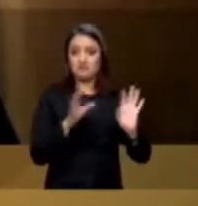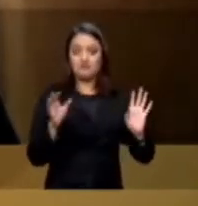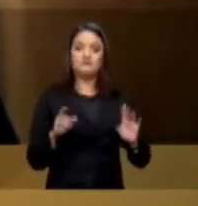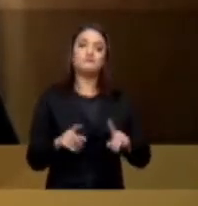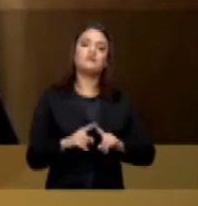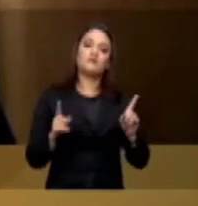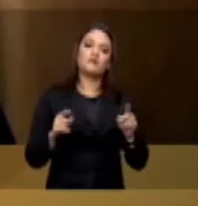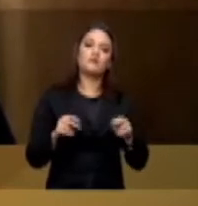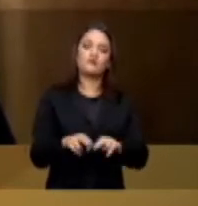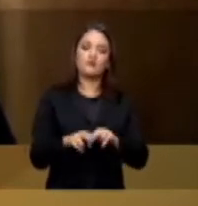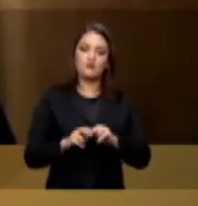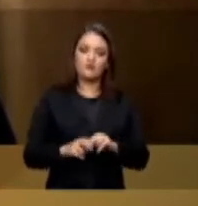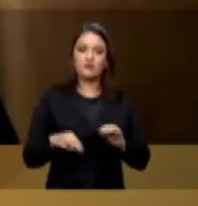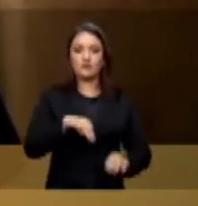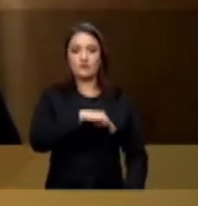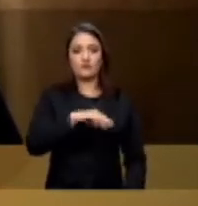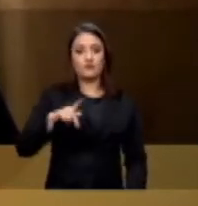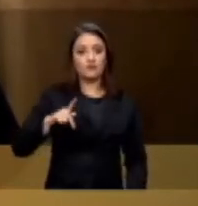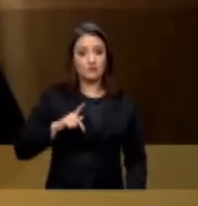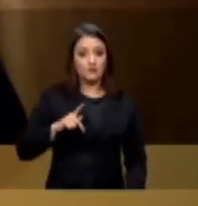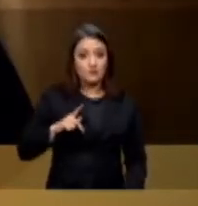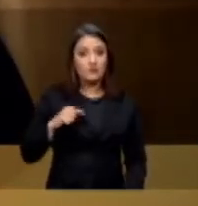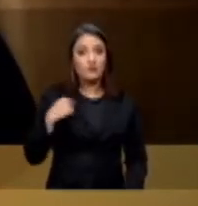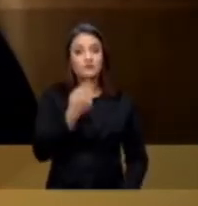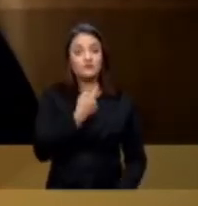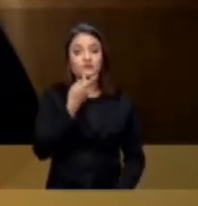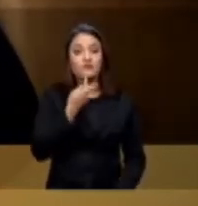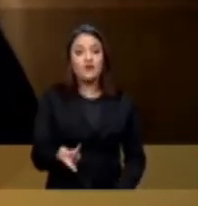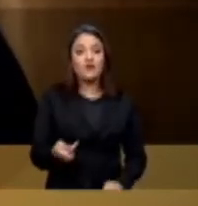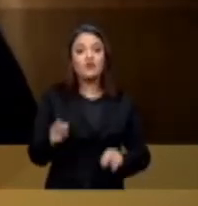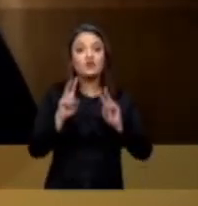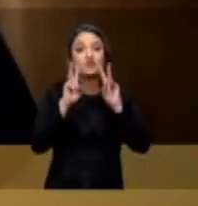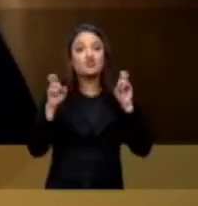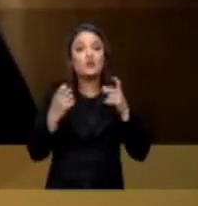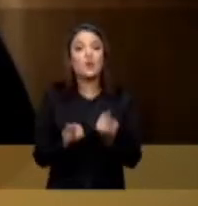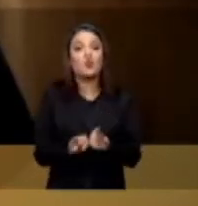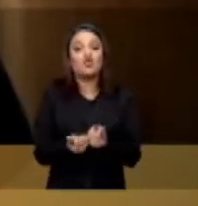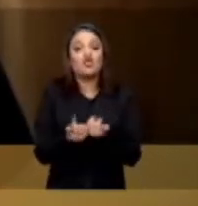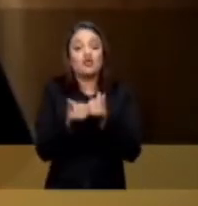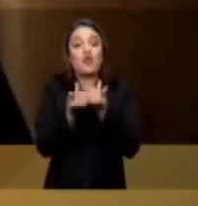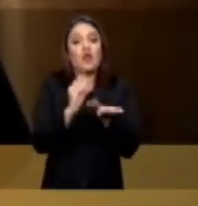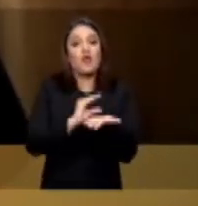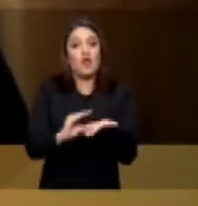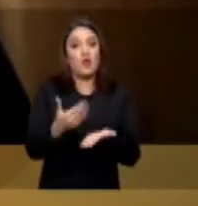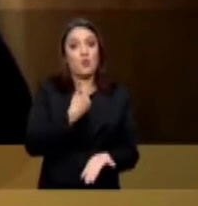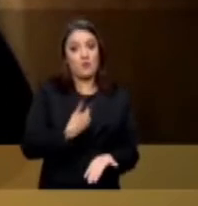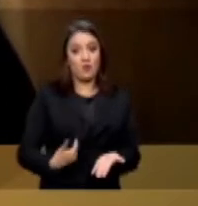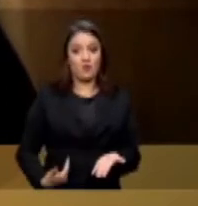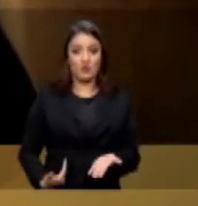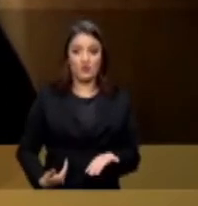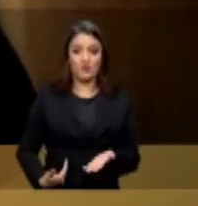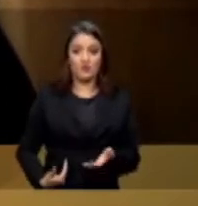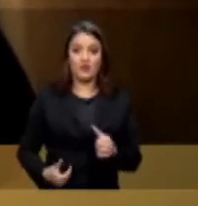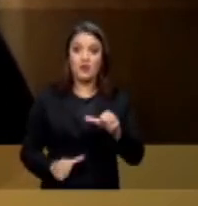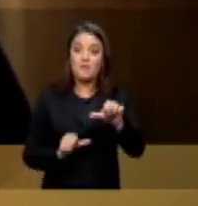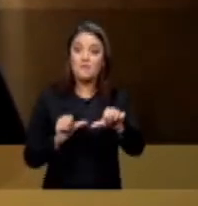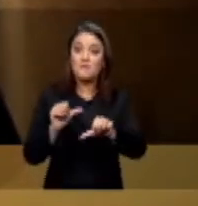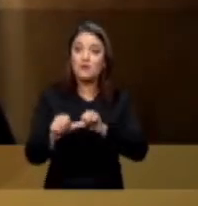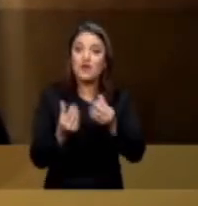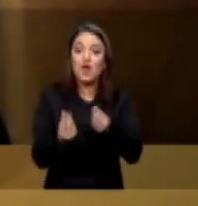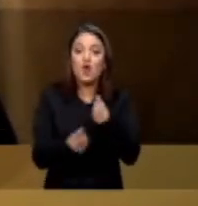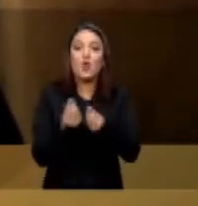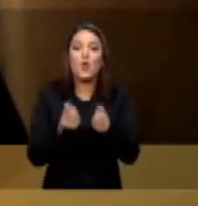insiste o Ministério Público, estamos a cuidar de financiamento público, de modicidade